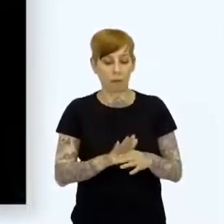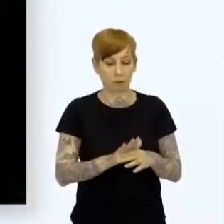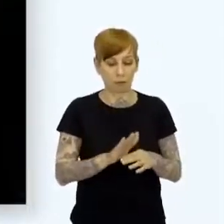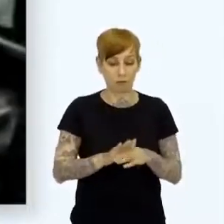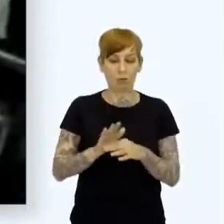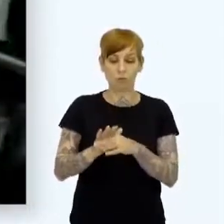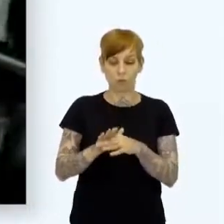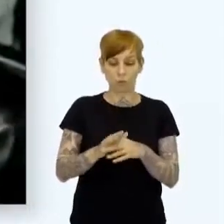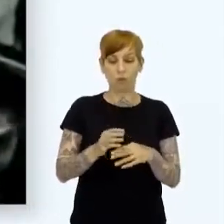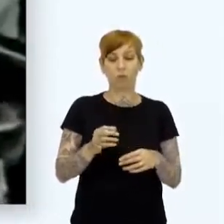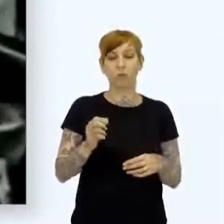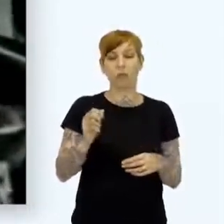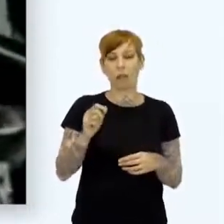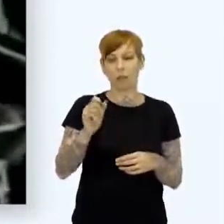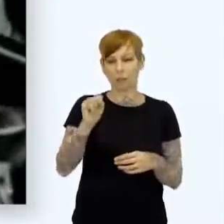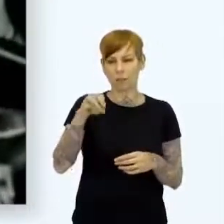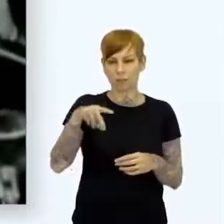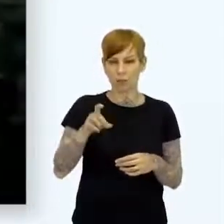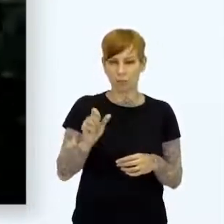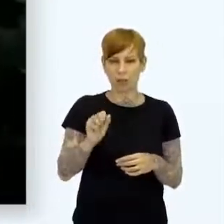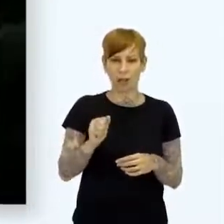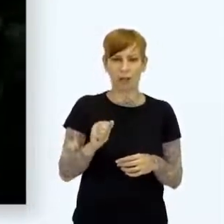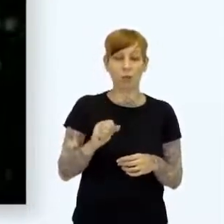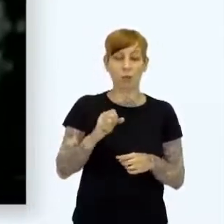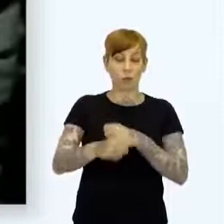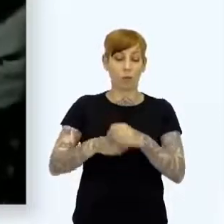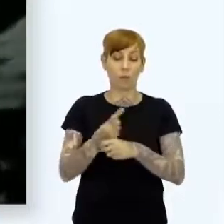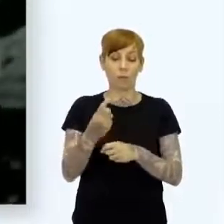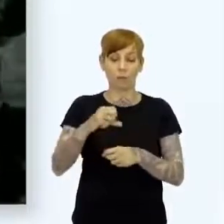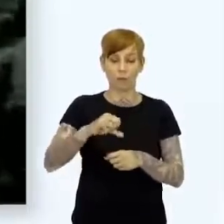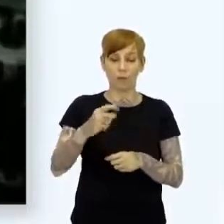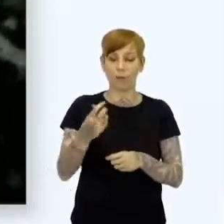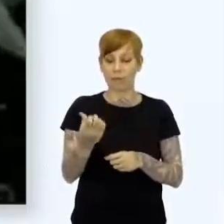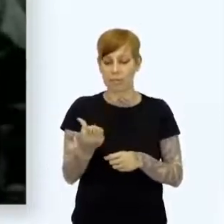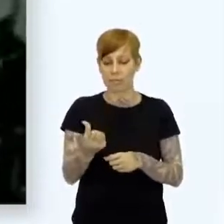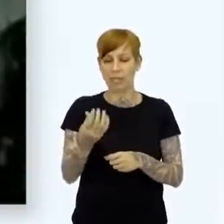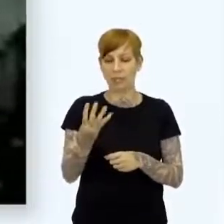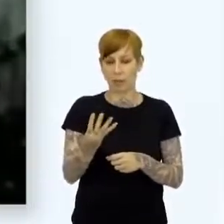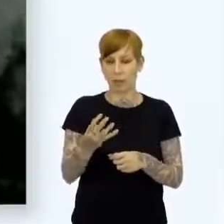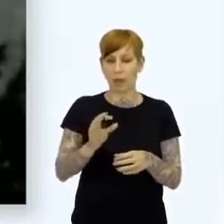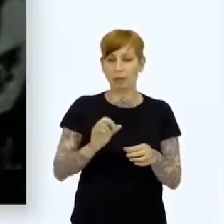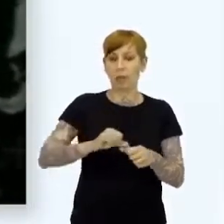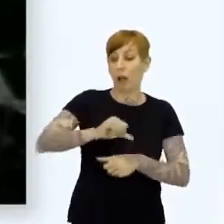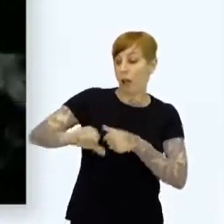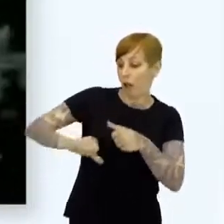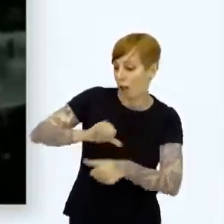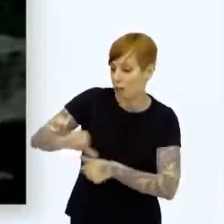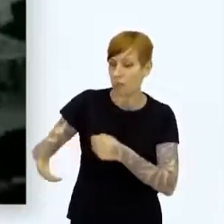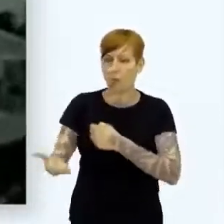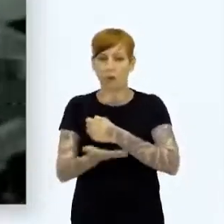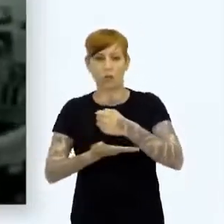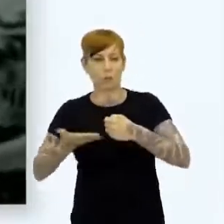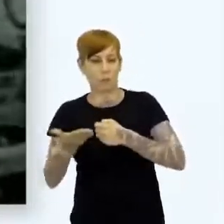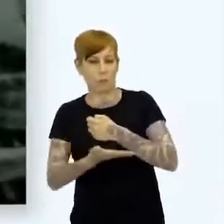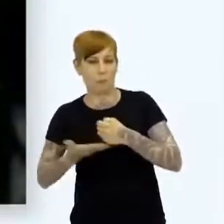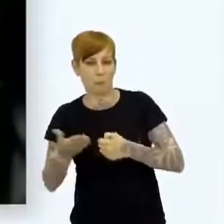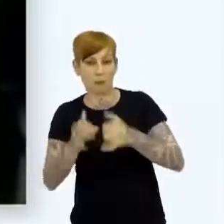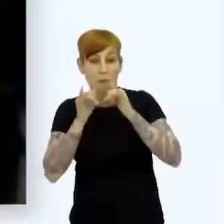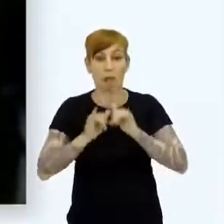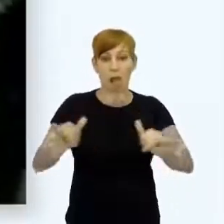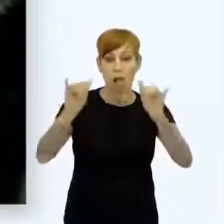de 64, anunciou as reformas de base para 250 mil pessoas na Central do